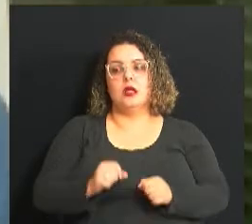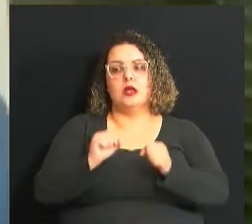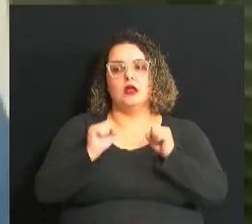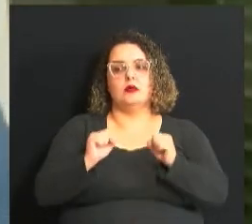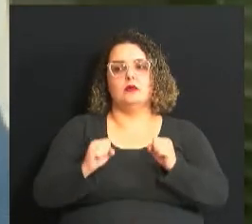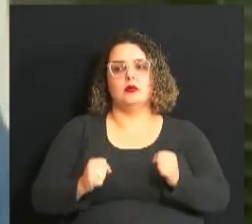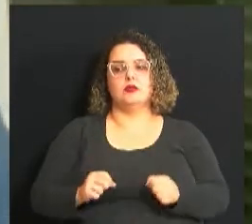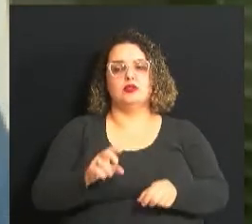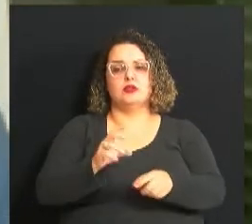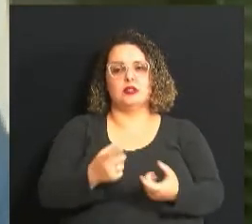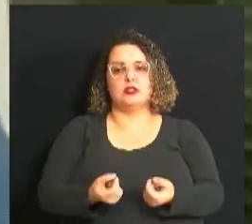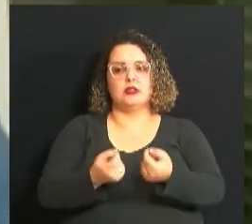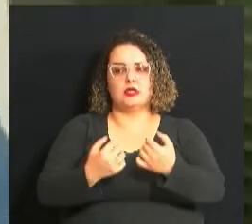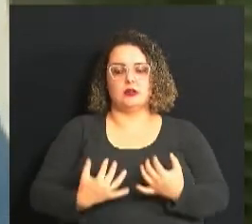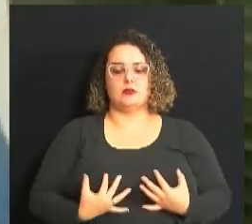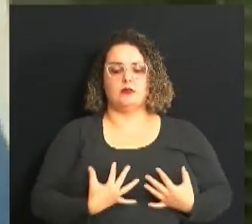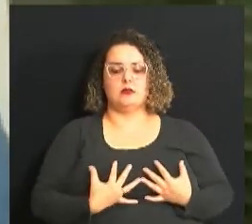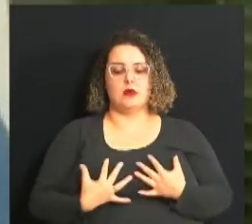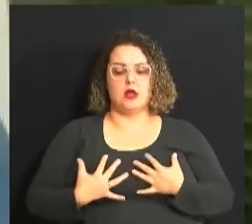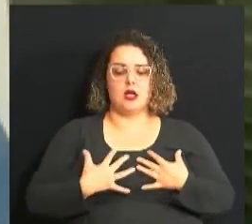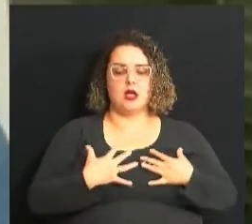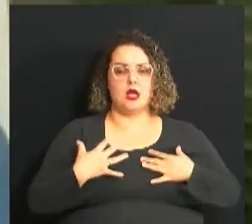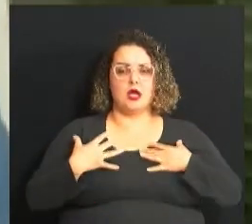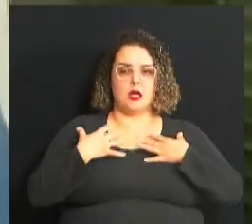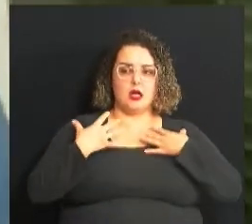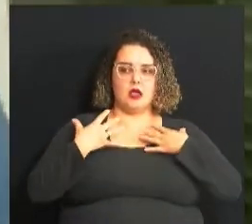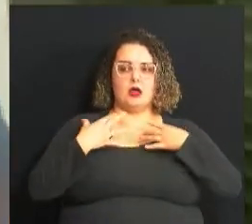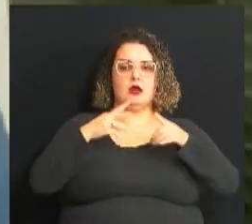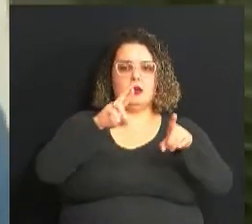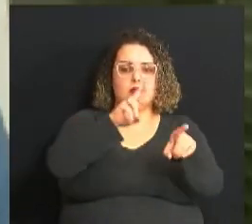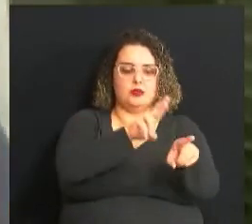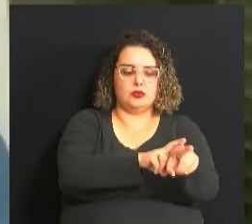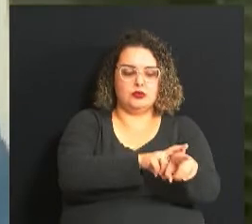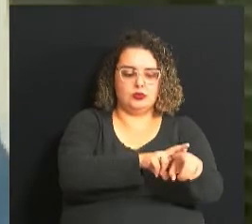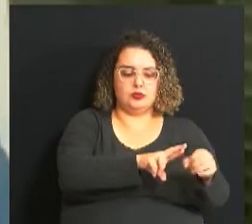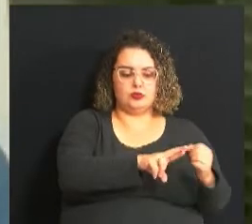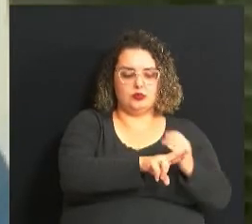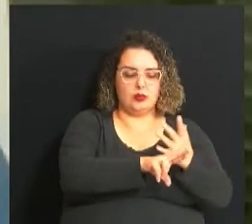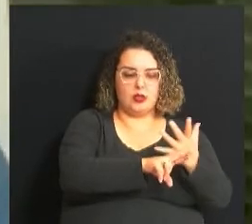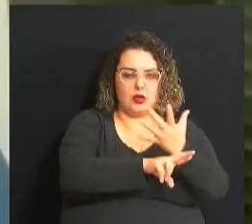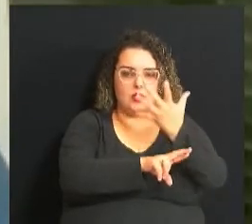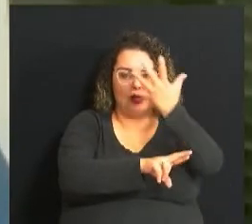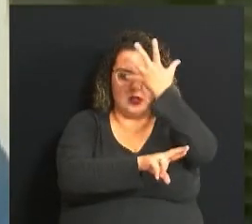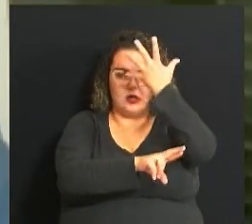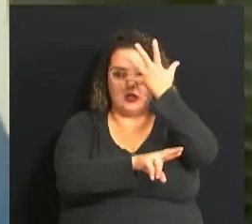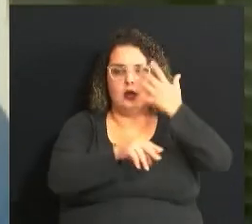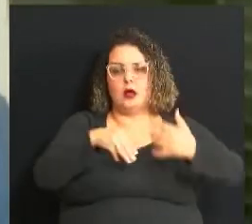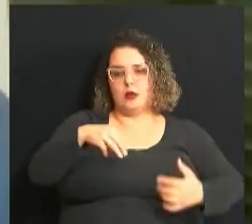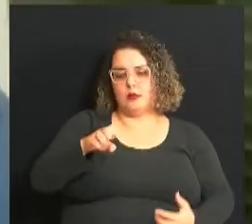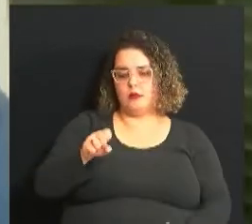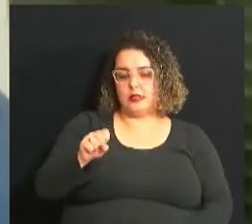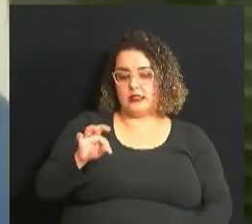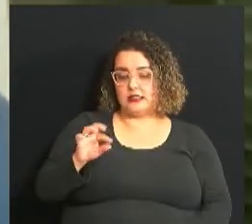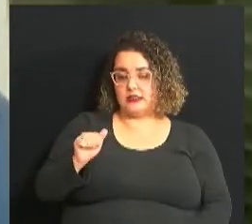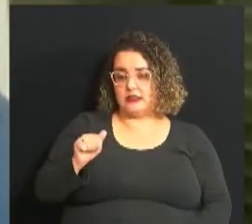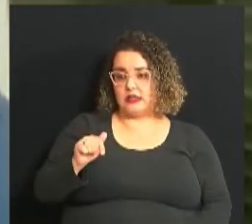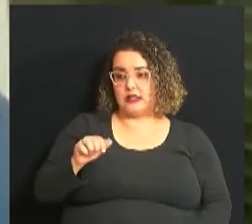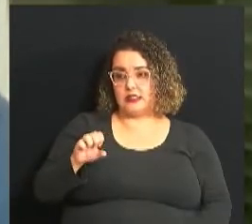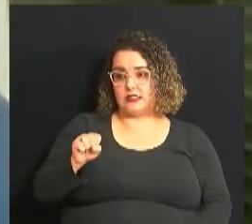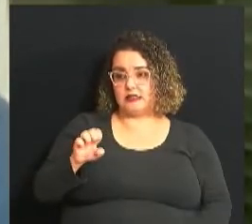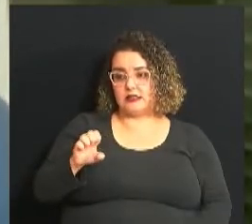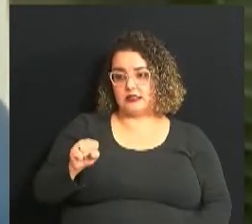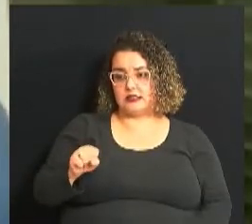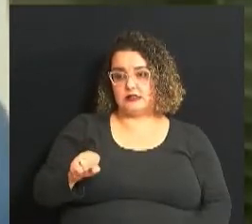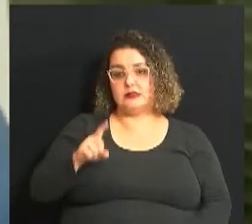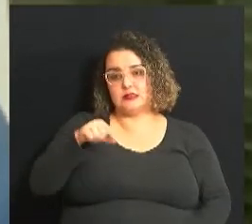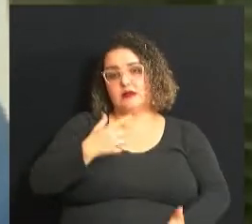que são tumores que saem do órgão inicial e vão para outros lugares. Chamam-se metástase. Existem indivíduos que